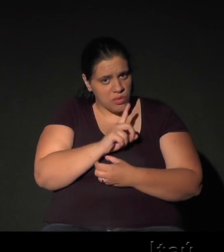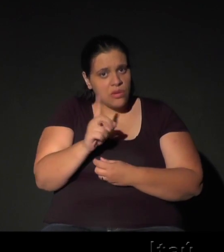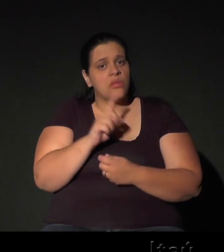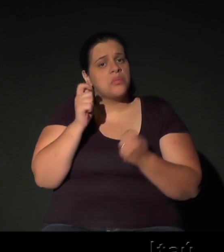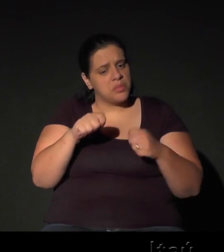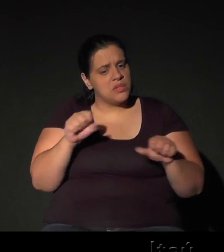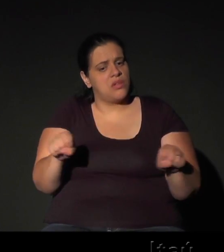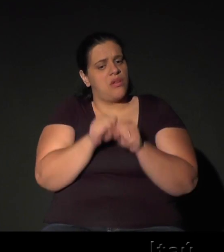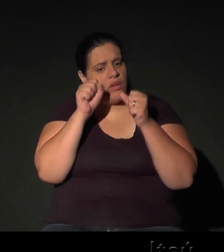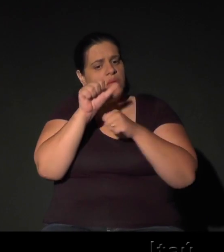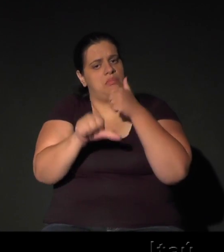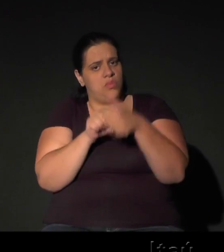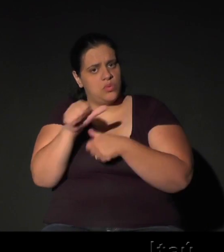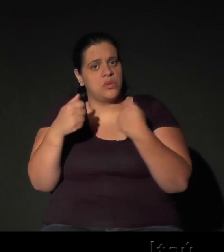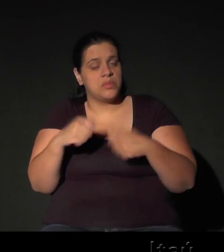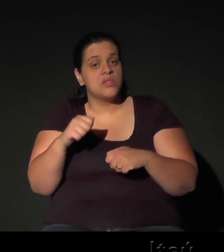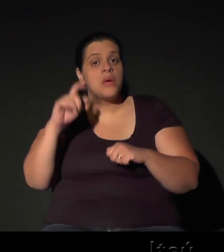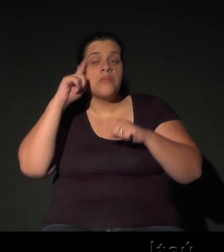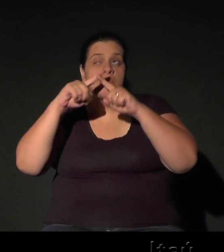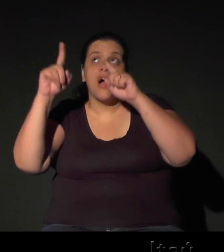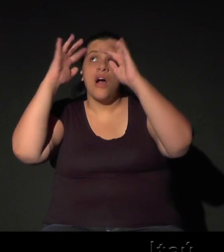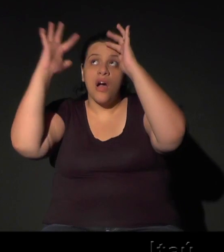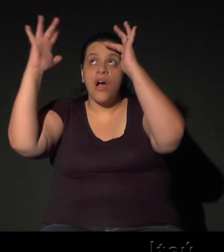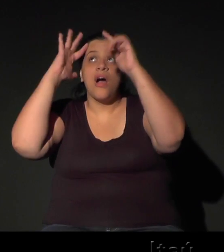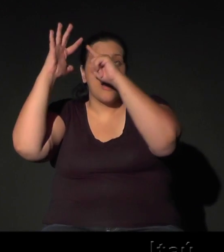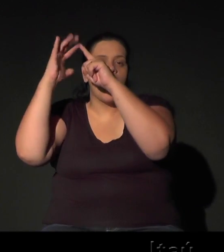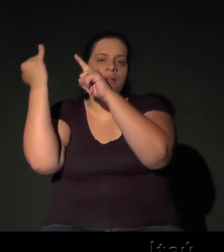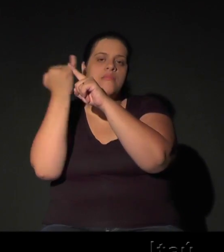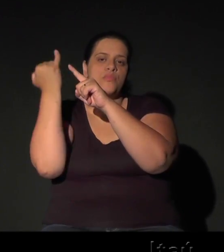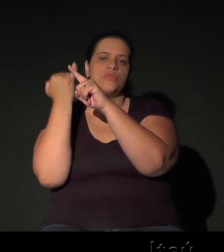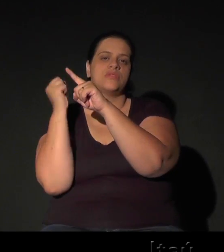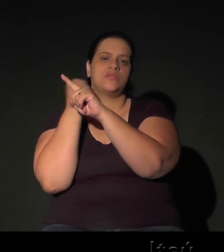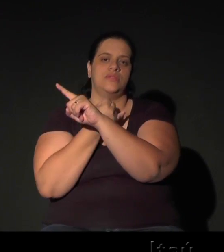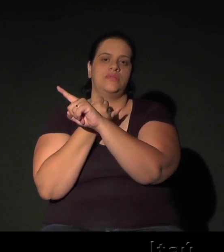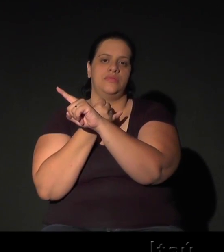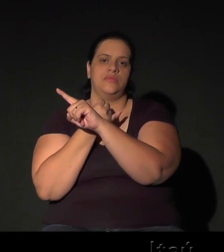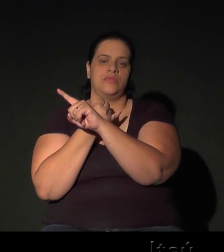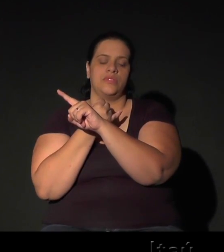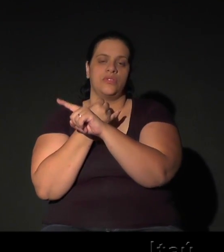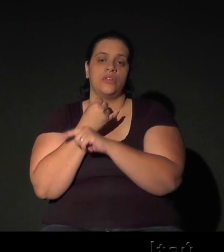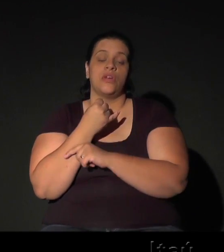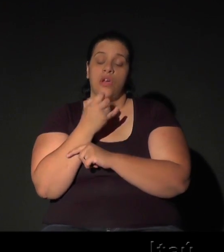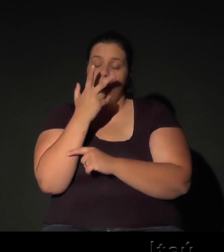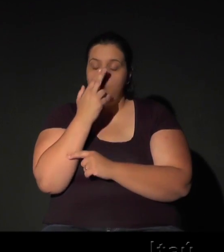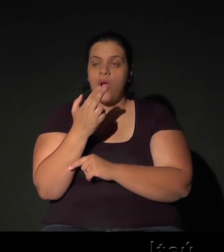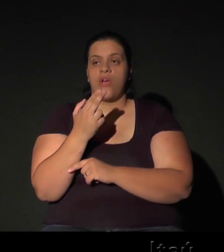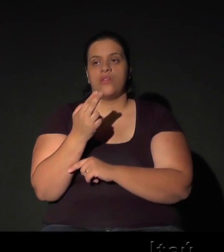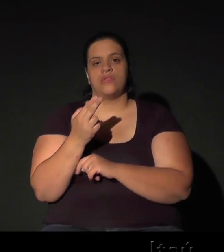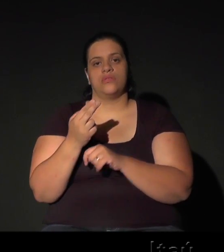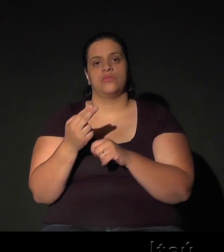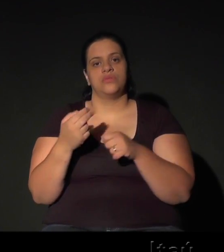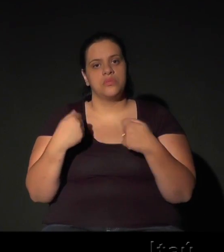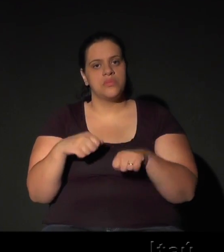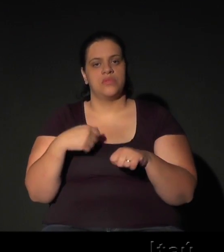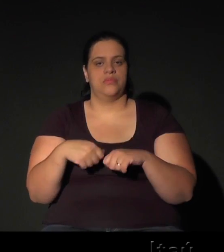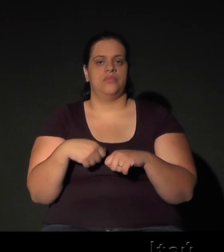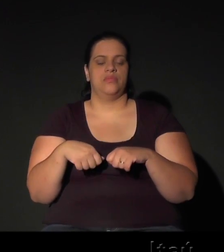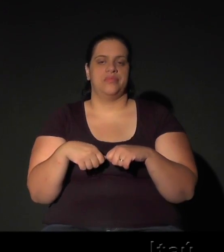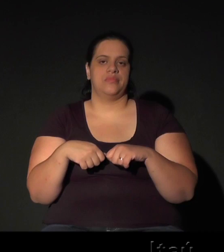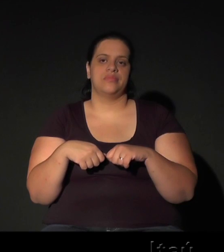gente precisa quebrar com isso mas que no campo do Imaginário do simbólico é importante então acho que é é sai um pouco desse